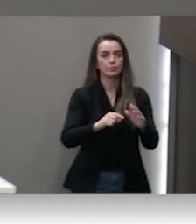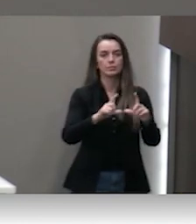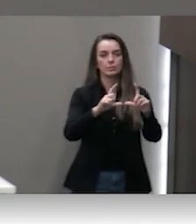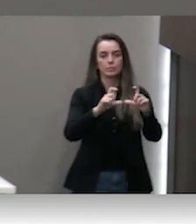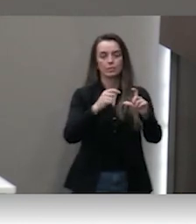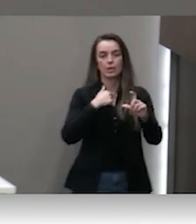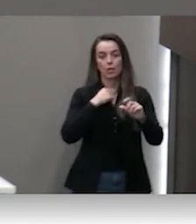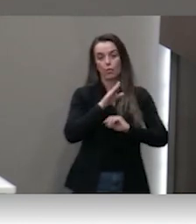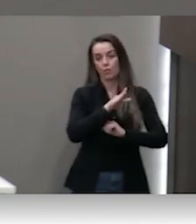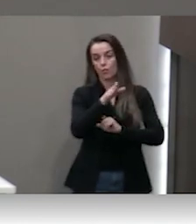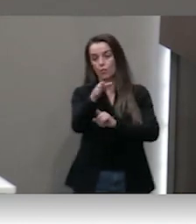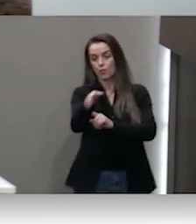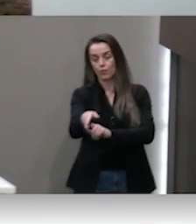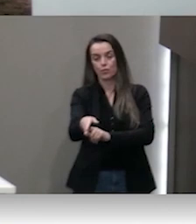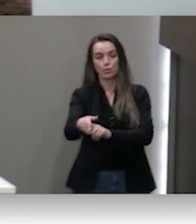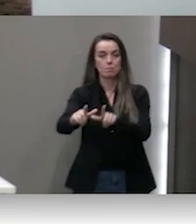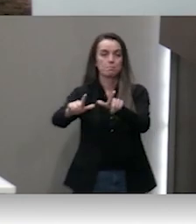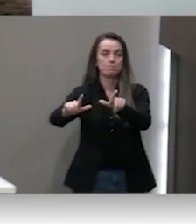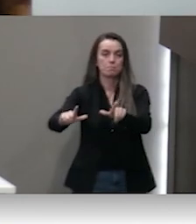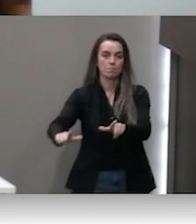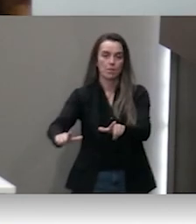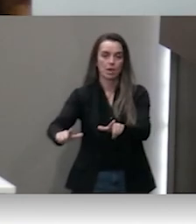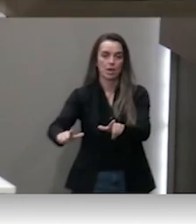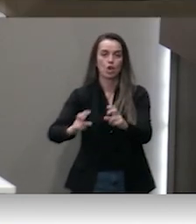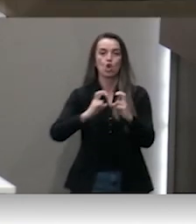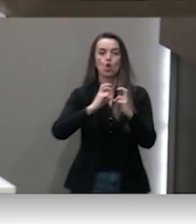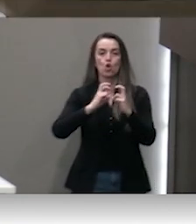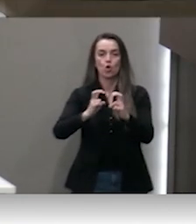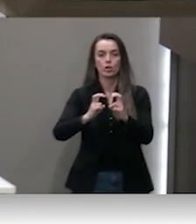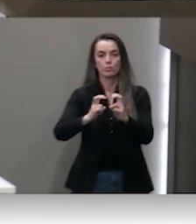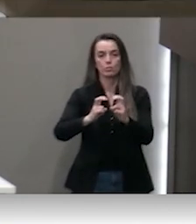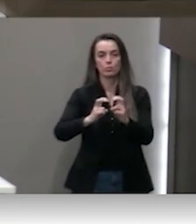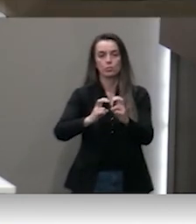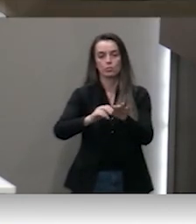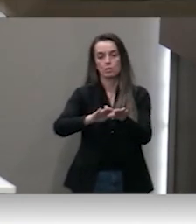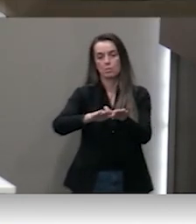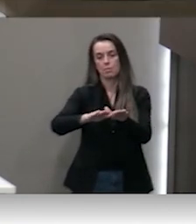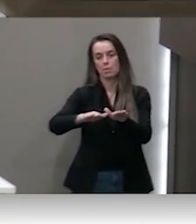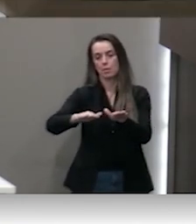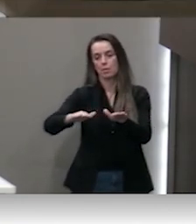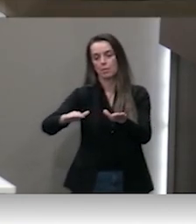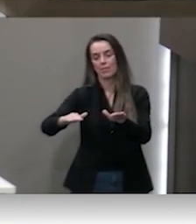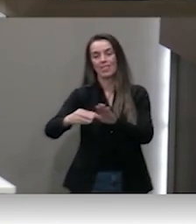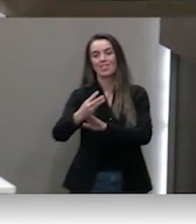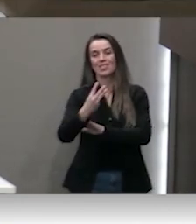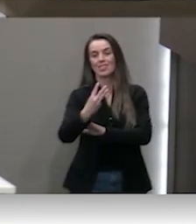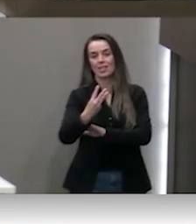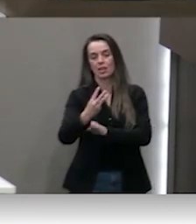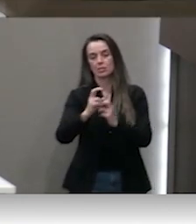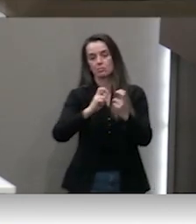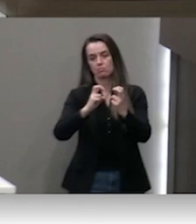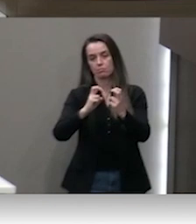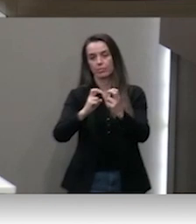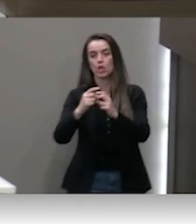prefeitura, onde estão lá 3 ônibus e um